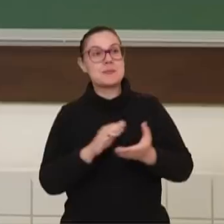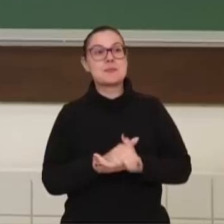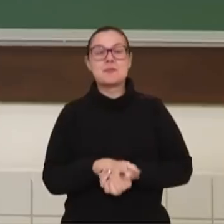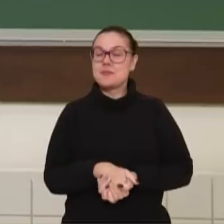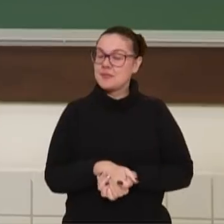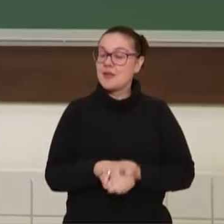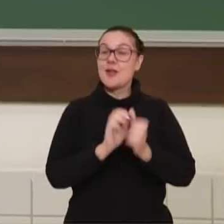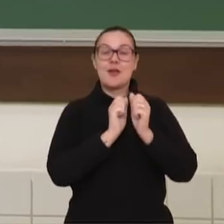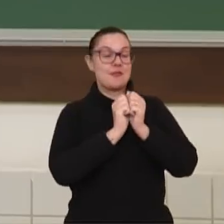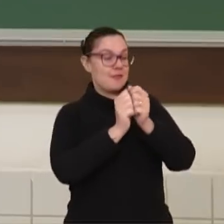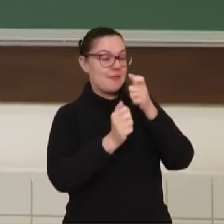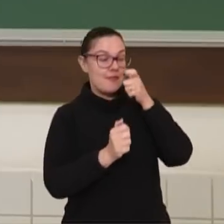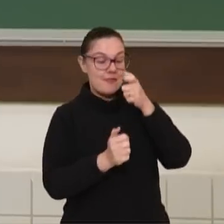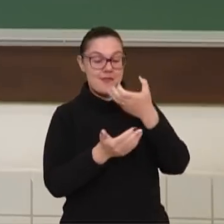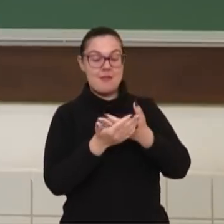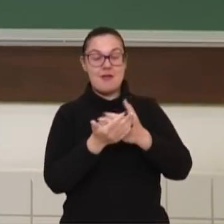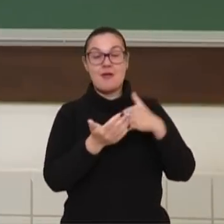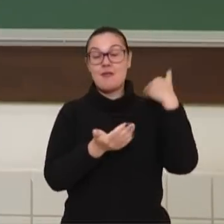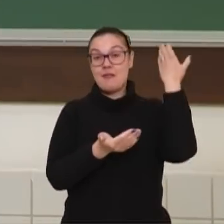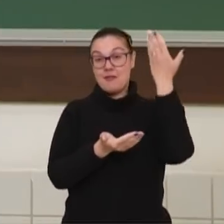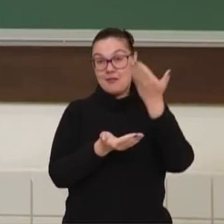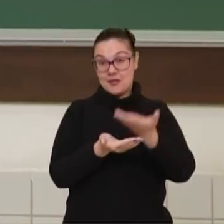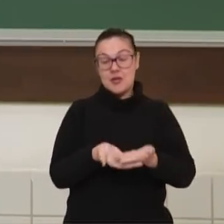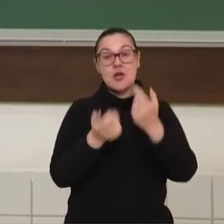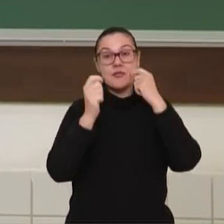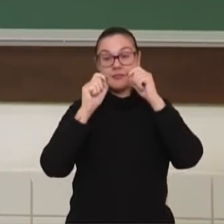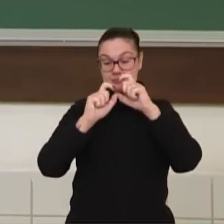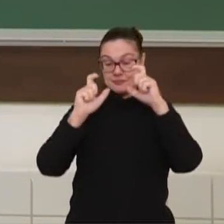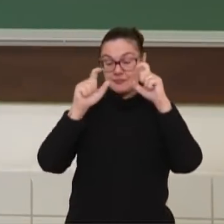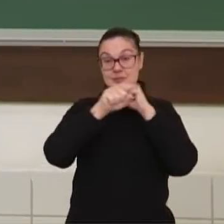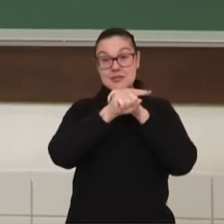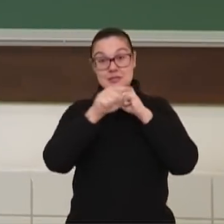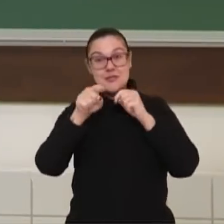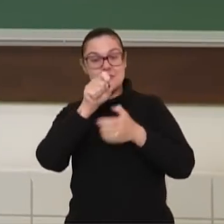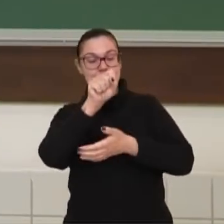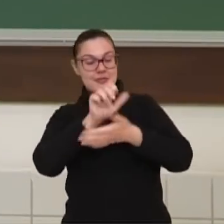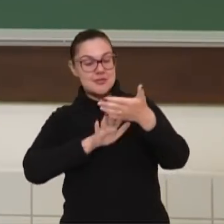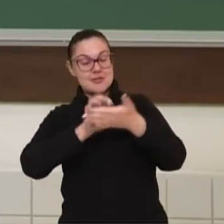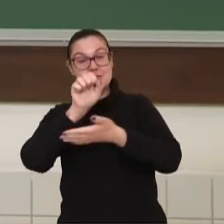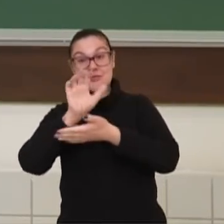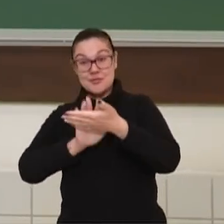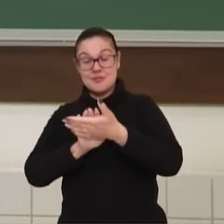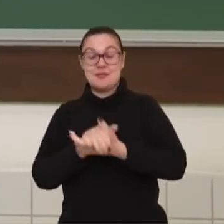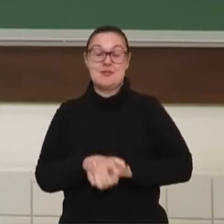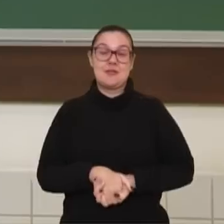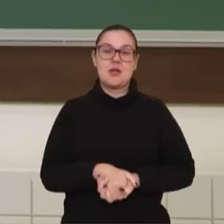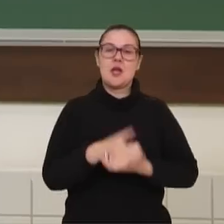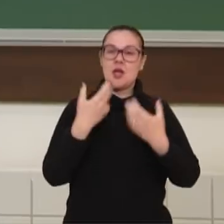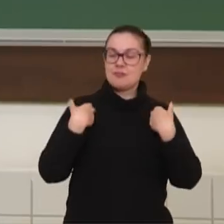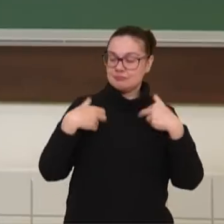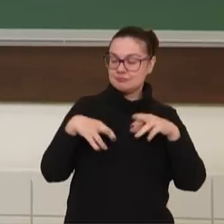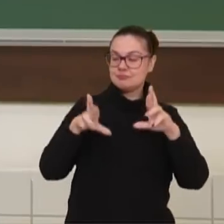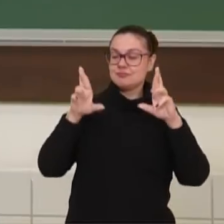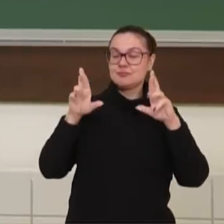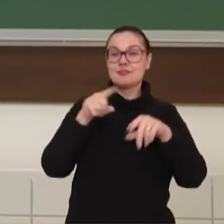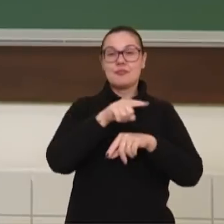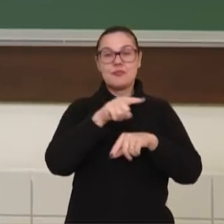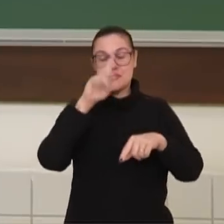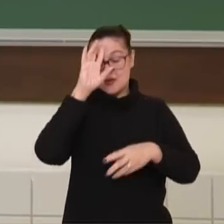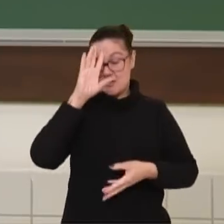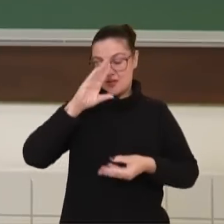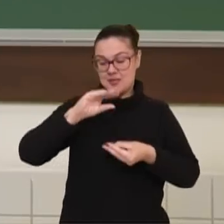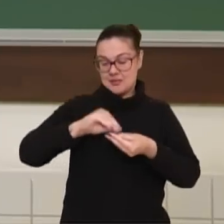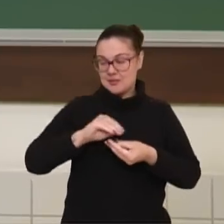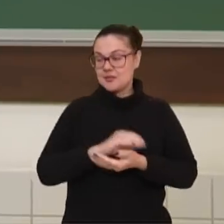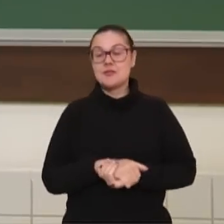a acompanhar a aula até aqui, por vocês prestarem atenção, por realizarem as atividades. Espero que vocês tenham